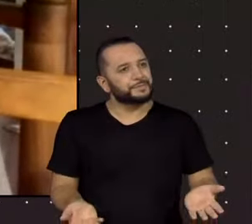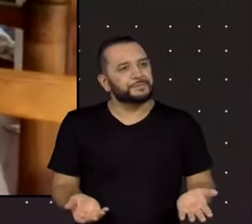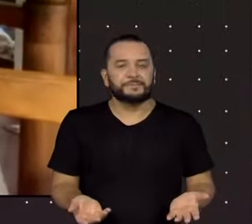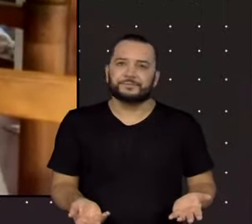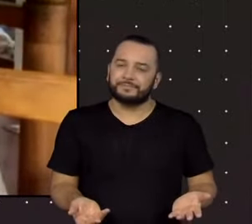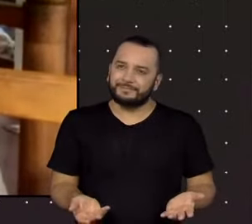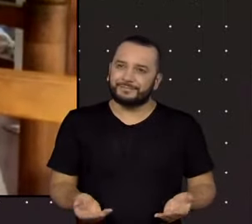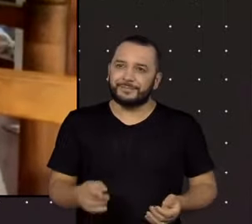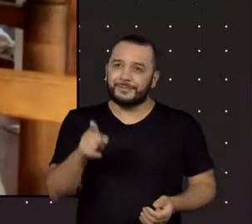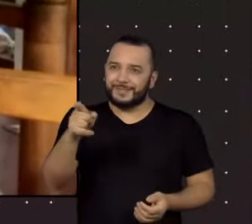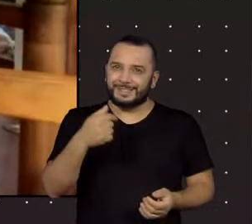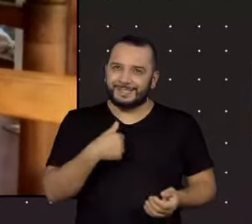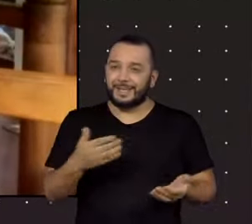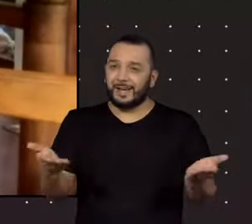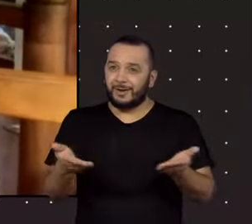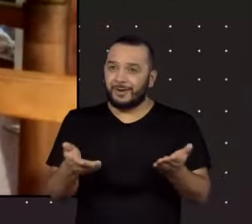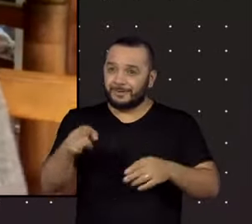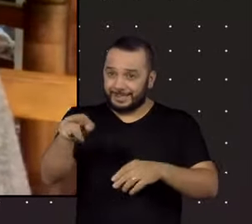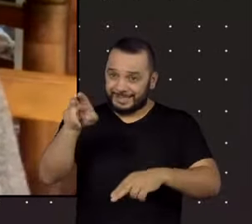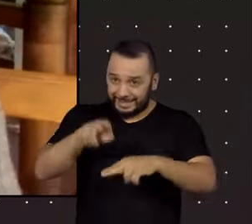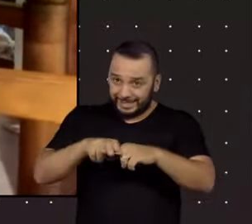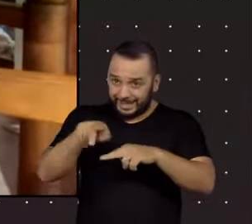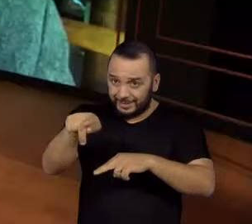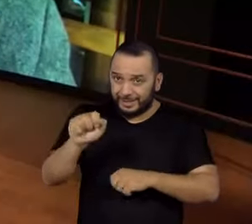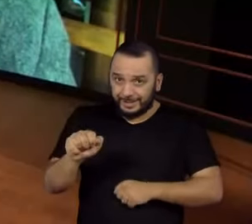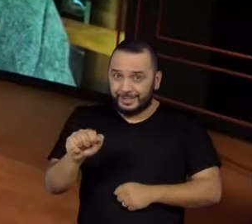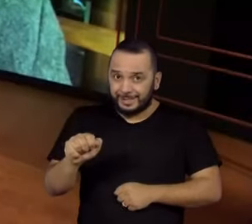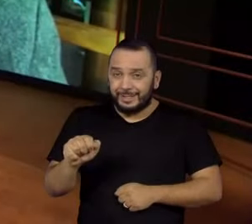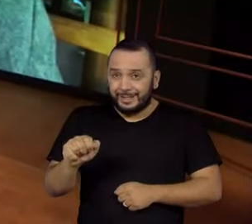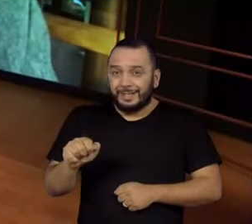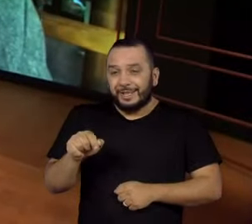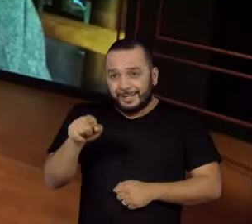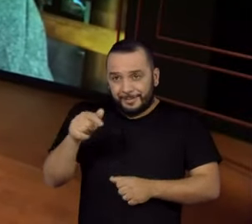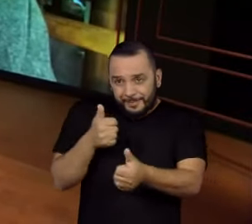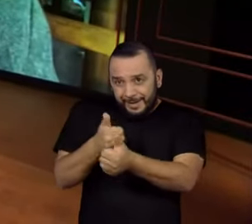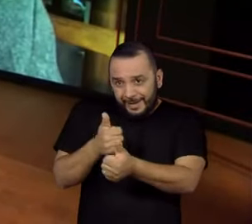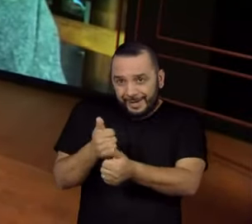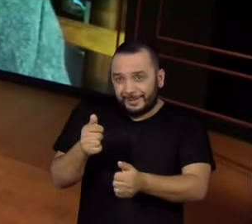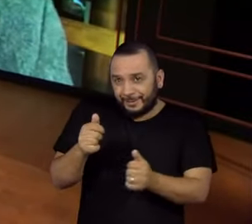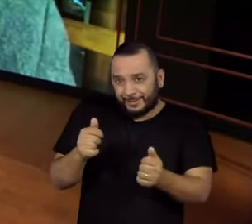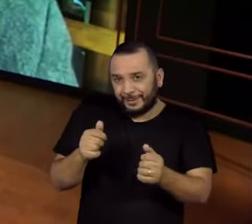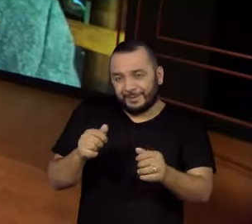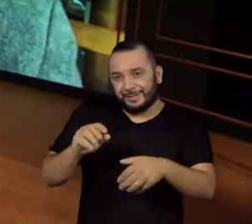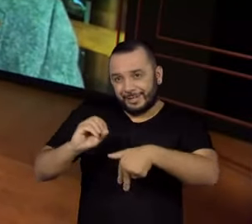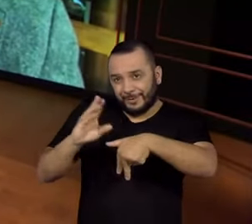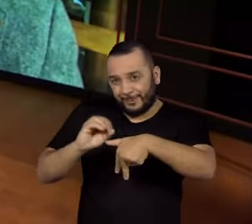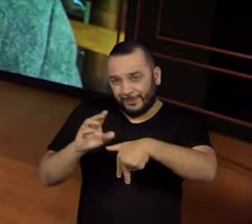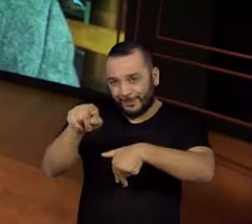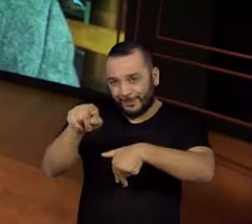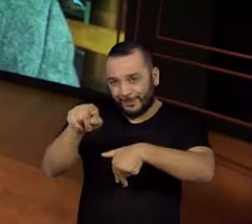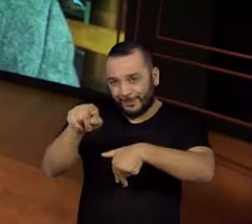Bom, aí onde você está sentado agora, que é a Lapa, chamada Lapa de Baixo, né? Meu avô trabalhava aí nessa companhia